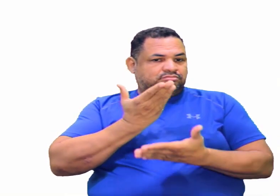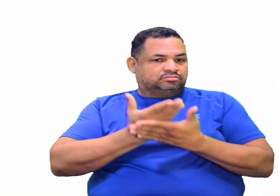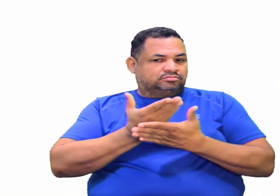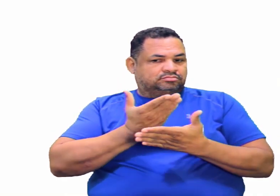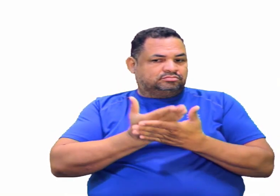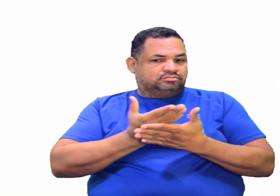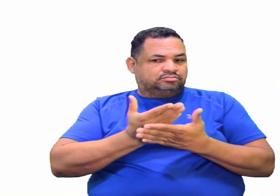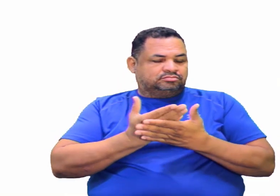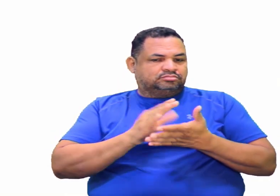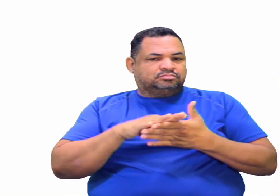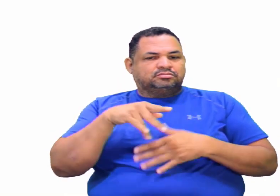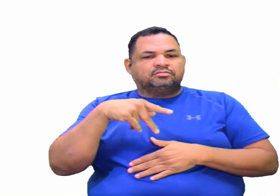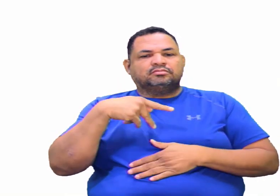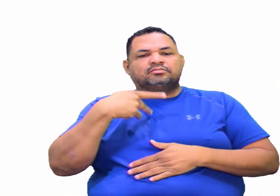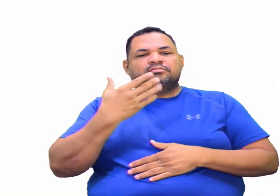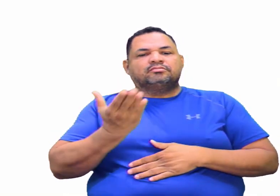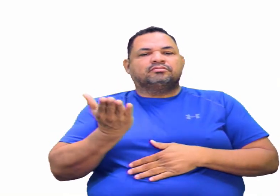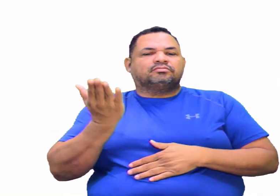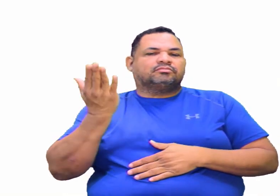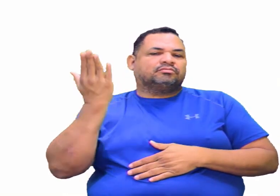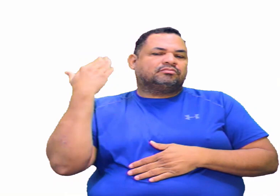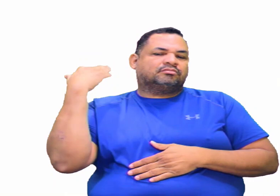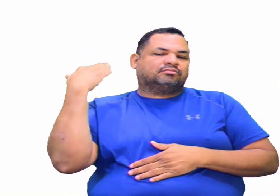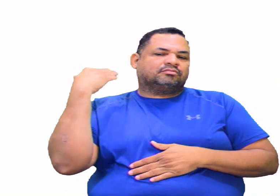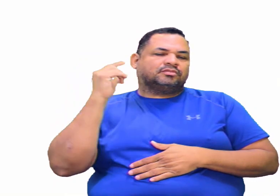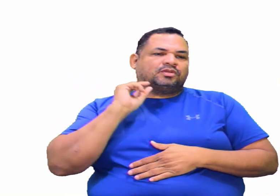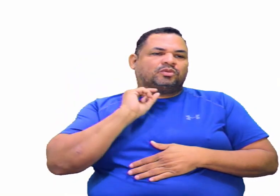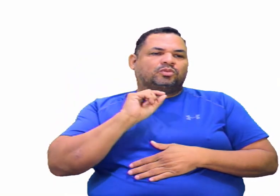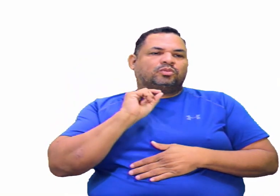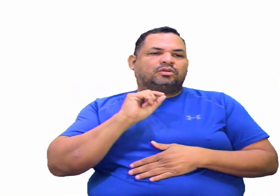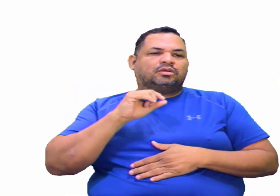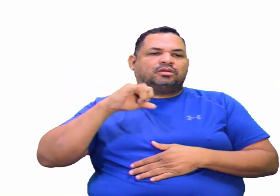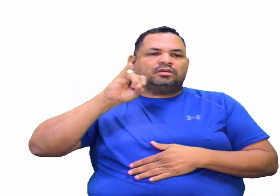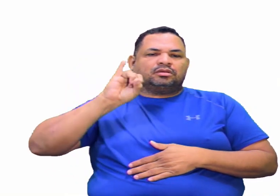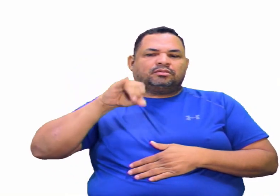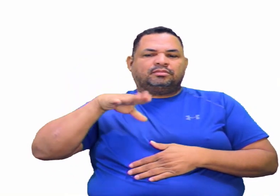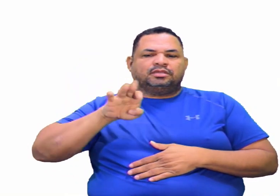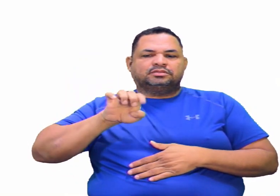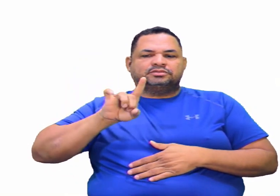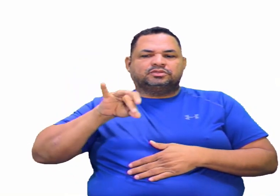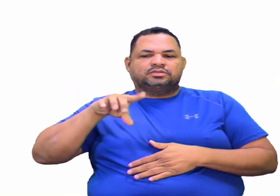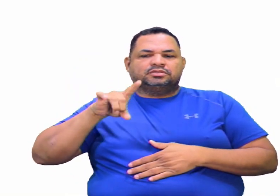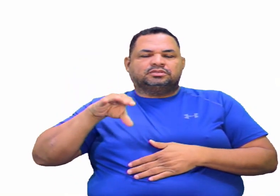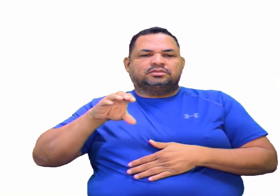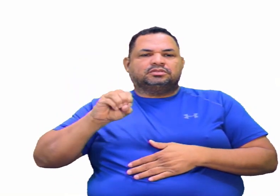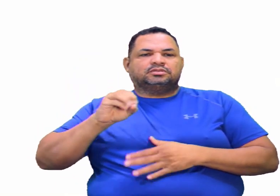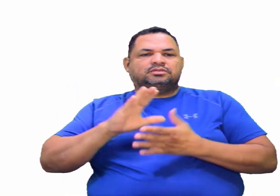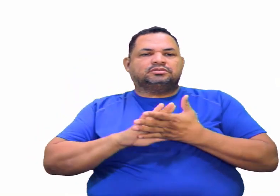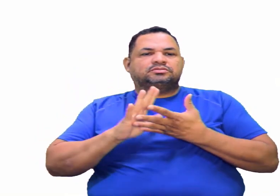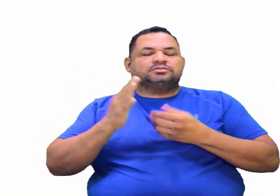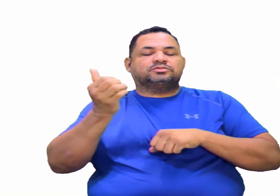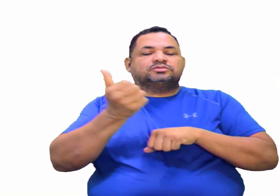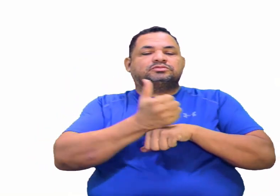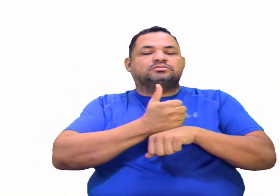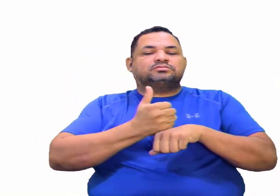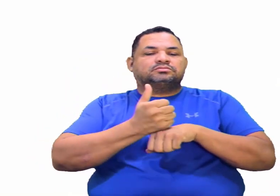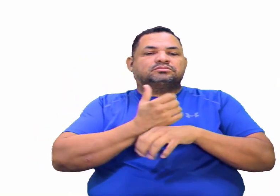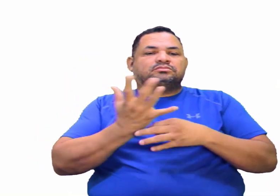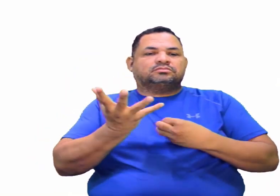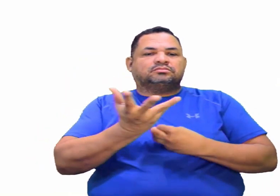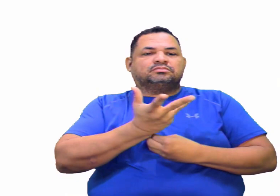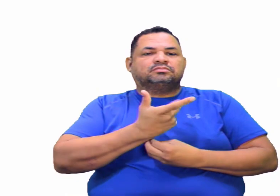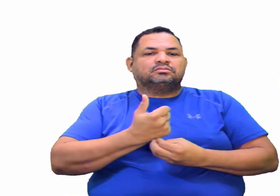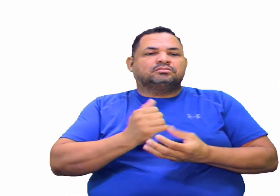andou comentando com vocês, né? O impressionismo. O que acontecia no impressionismo? Os artistas